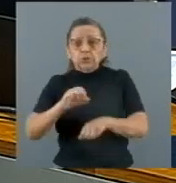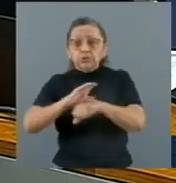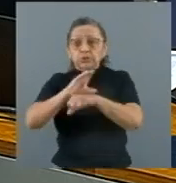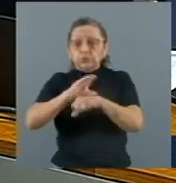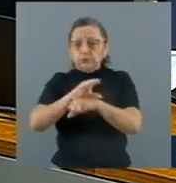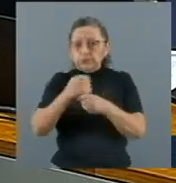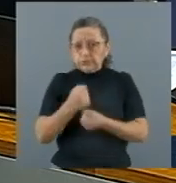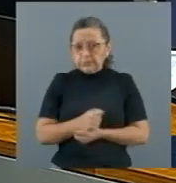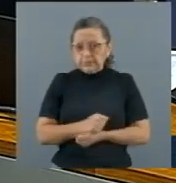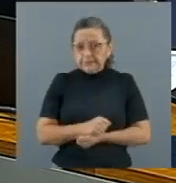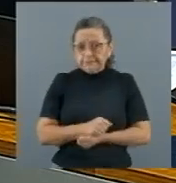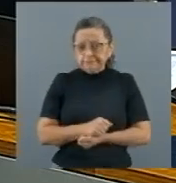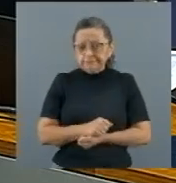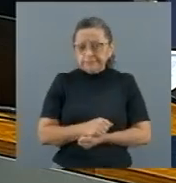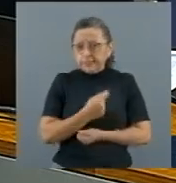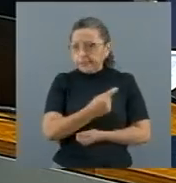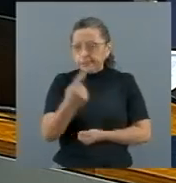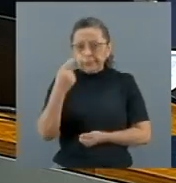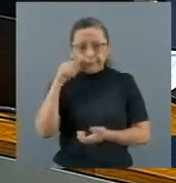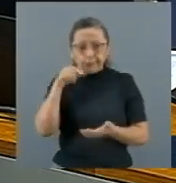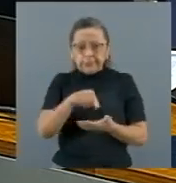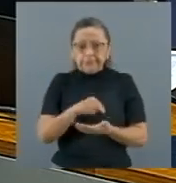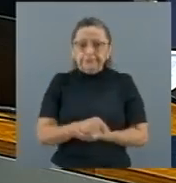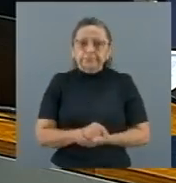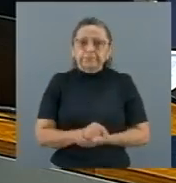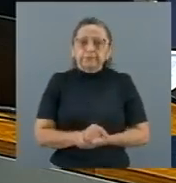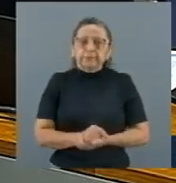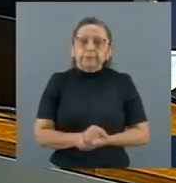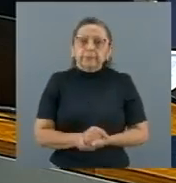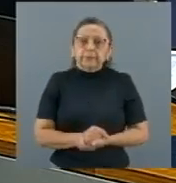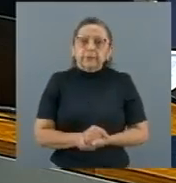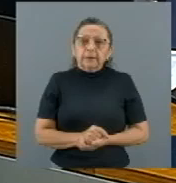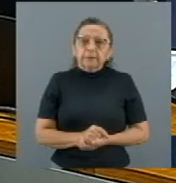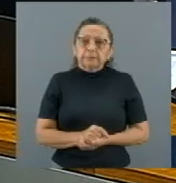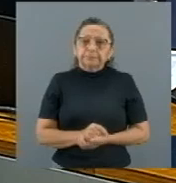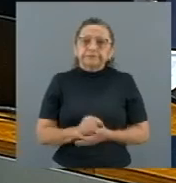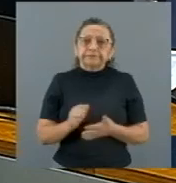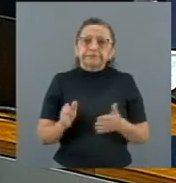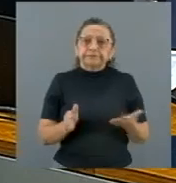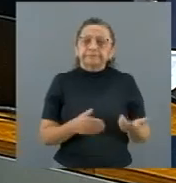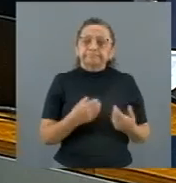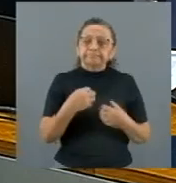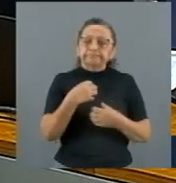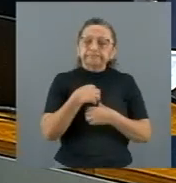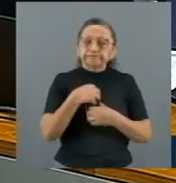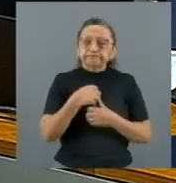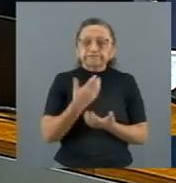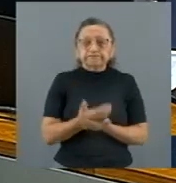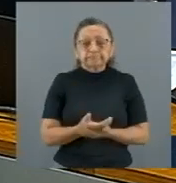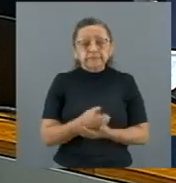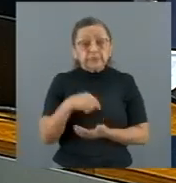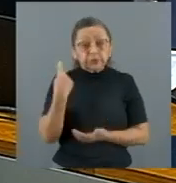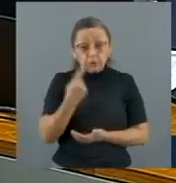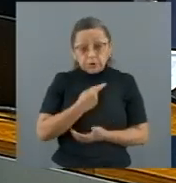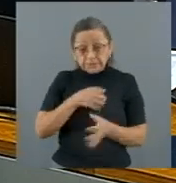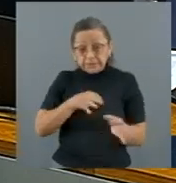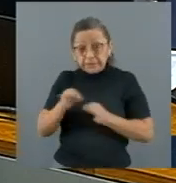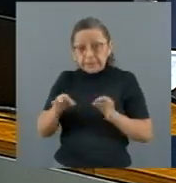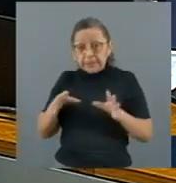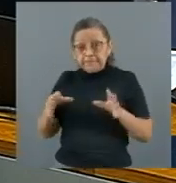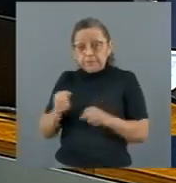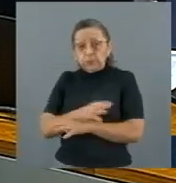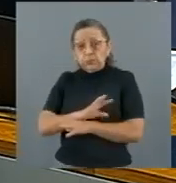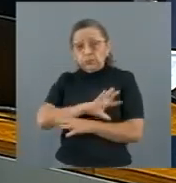vaga. Então, me parece temerário, eminente relator, nós entregarmos a subjetividade, né, de